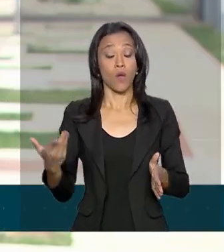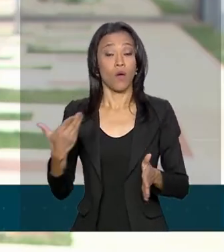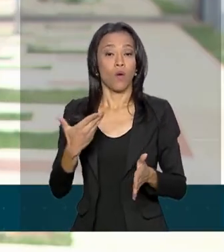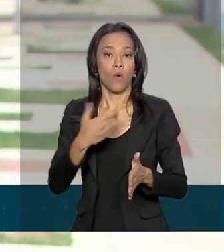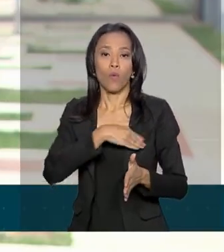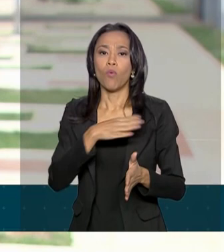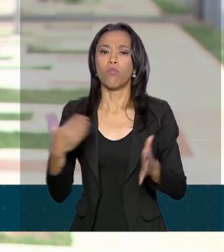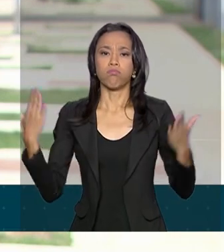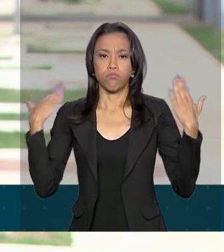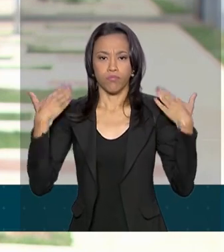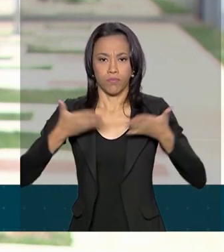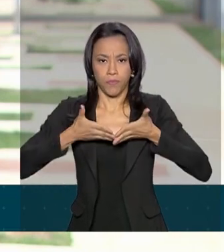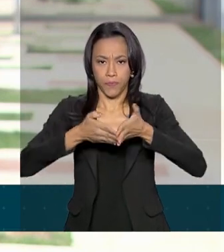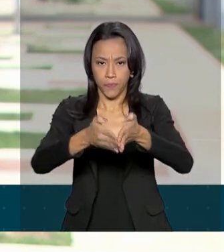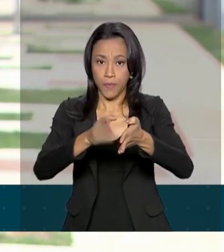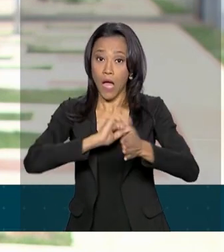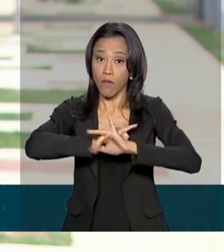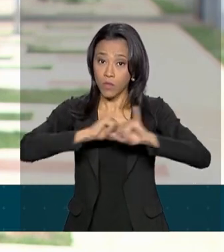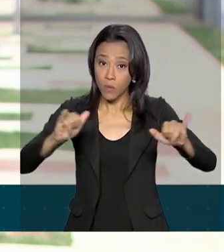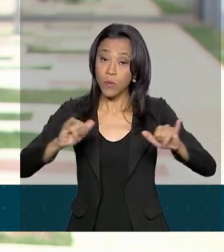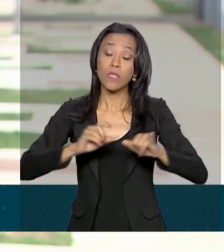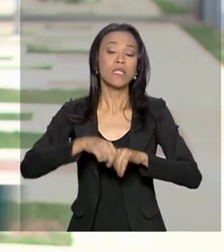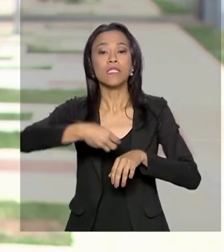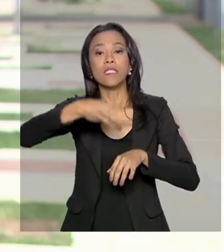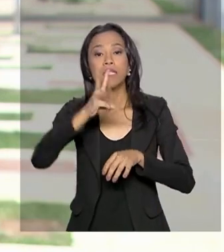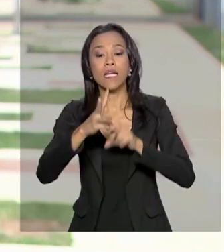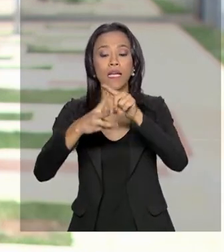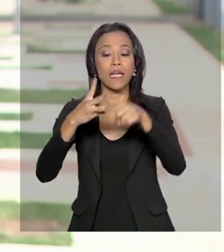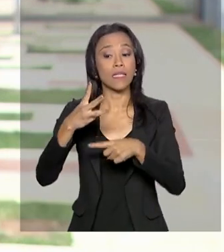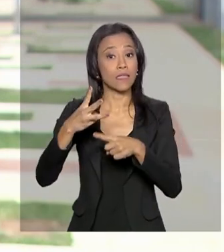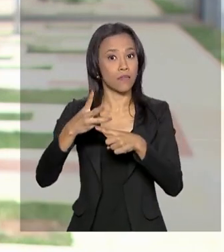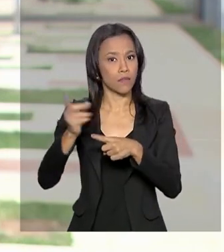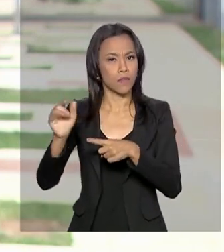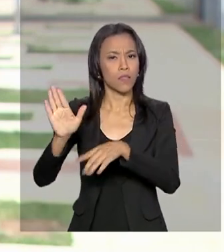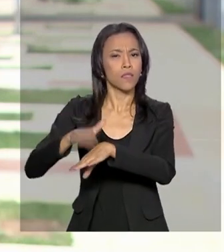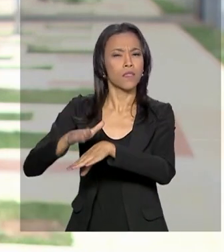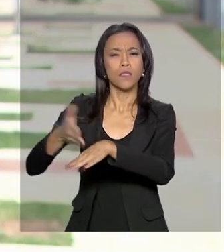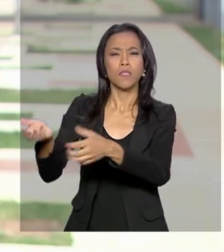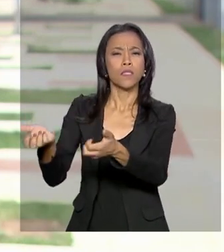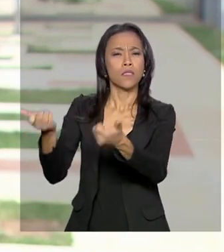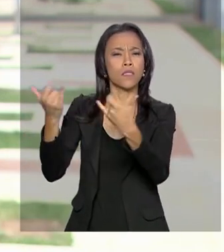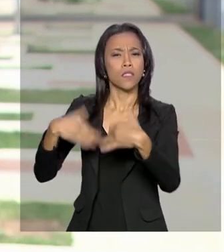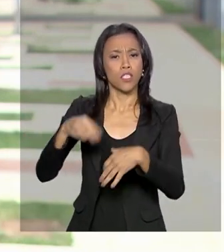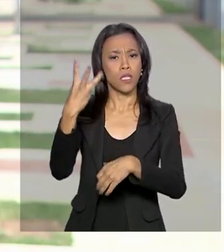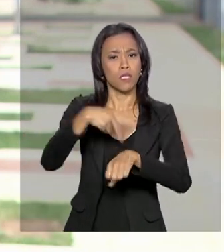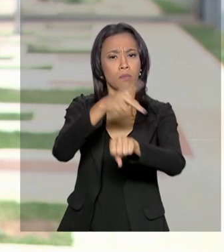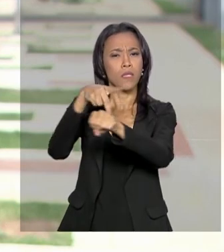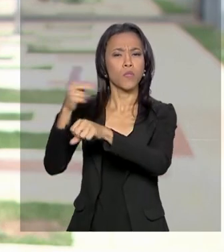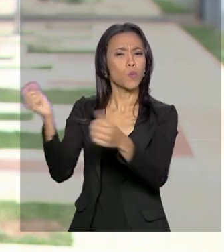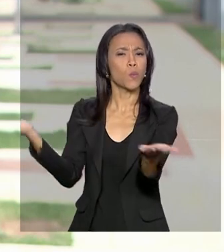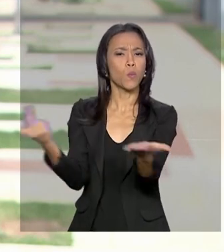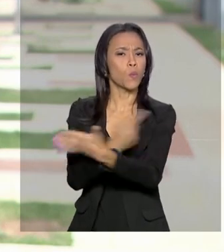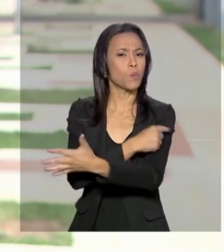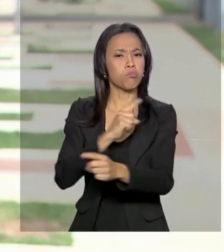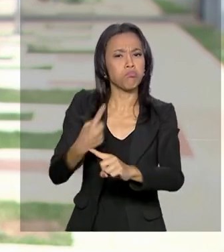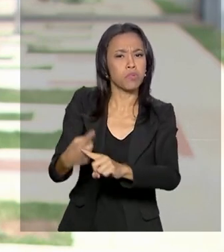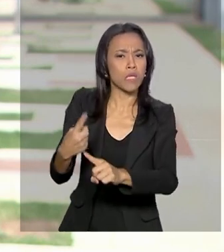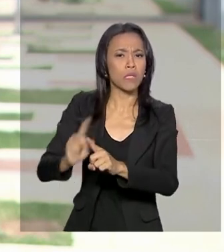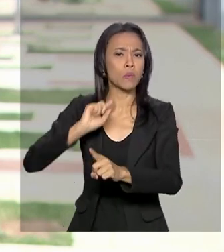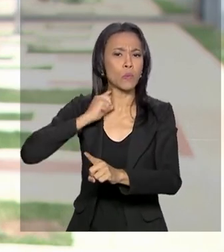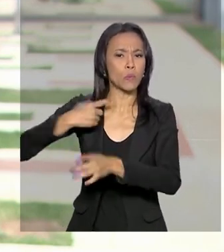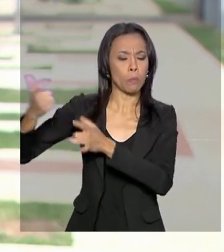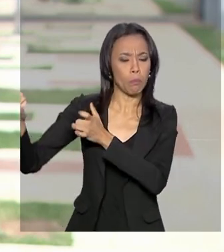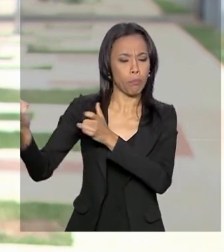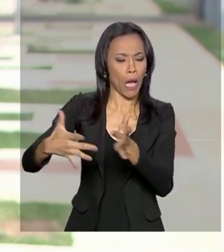30 navios tanque de dez diferentes países a prestarem esclarecimentos sobre a suspeita de vazamento de óleo